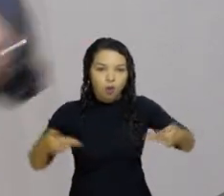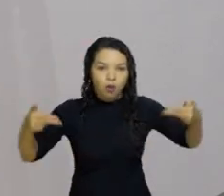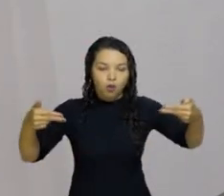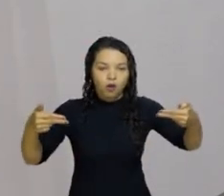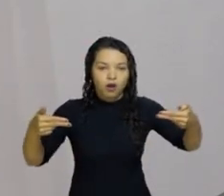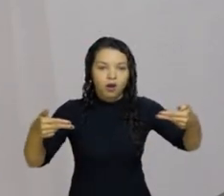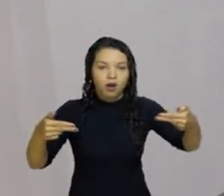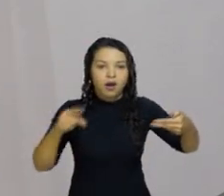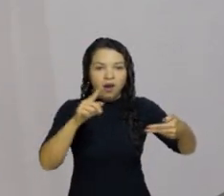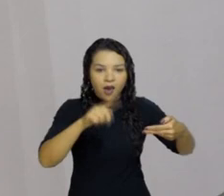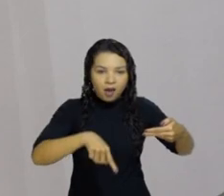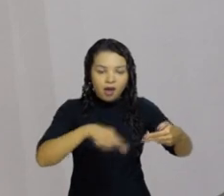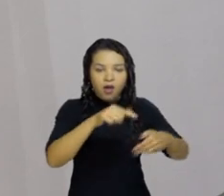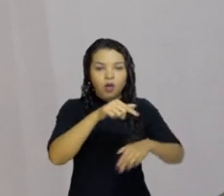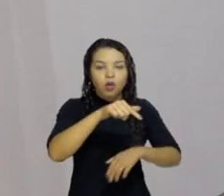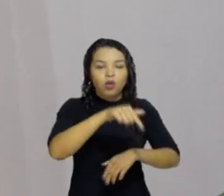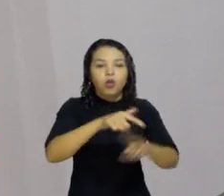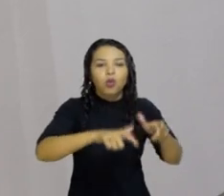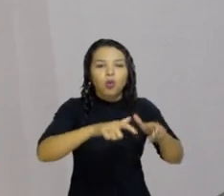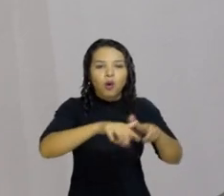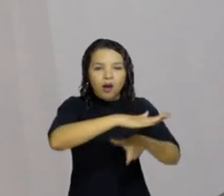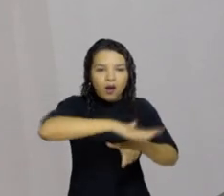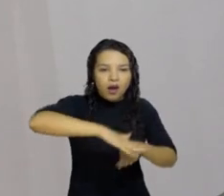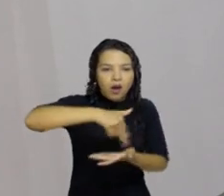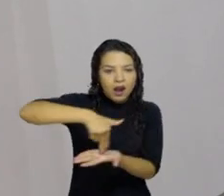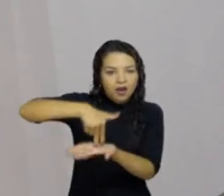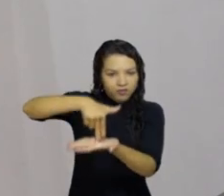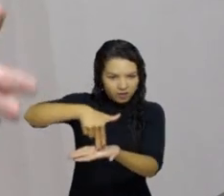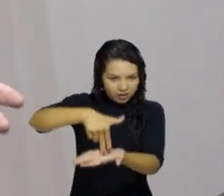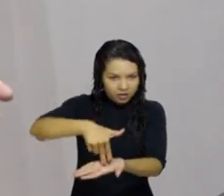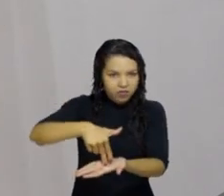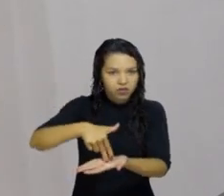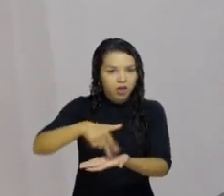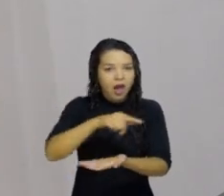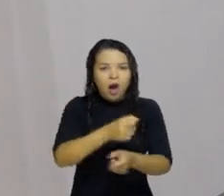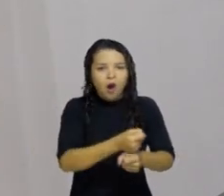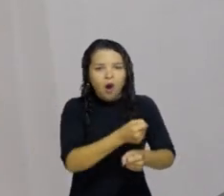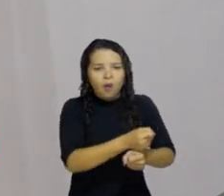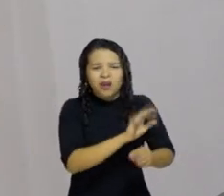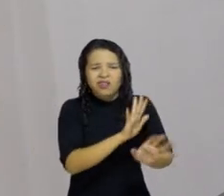Navegantes a Gaspar, Blumenau, Ilhota, que se arrasta há anos.